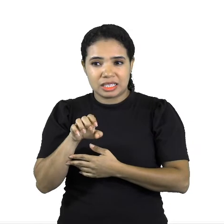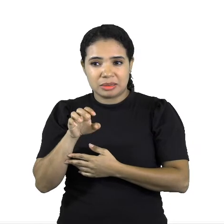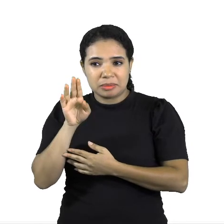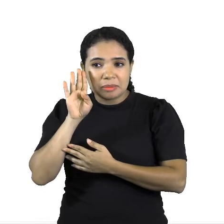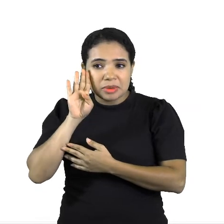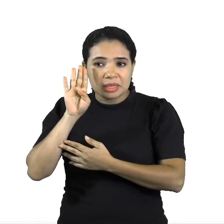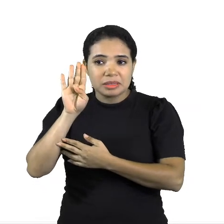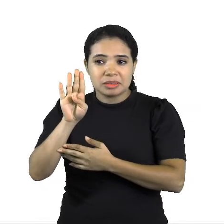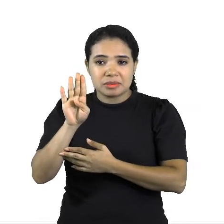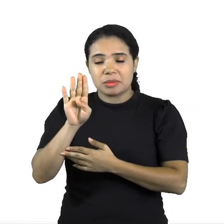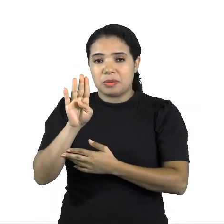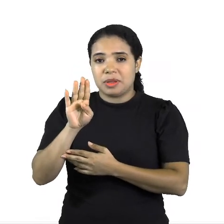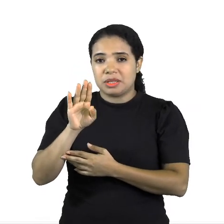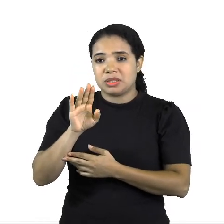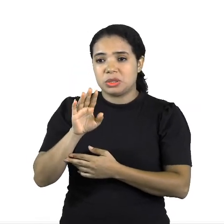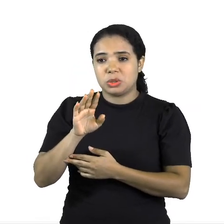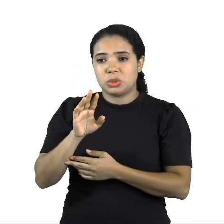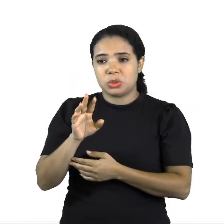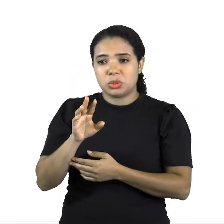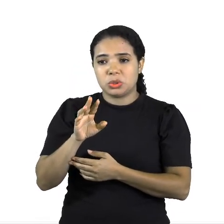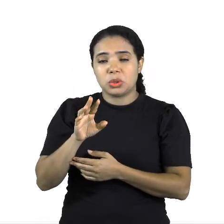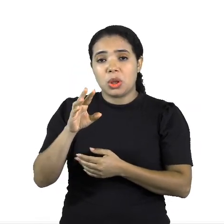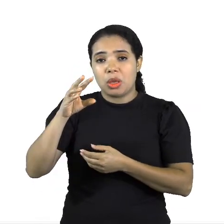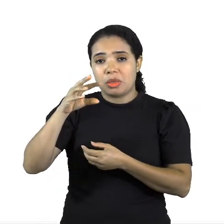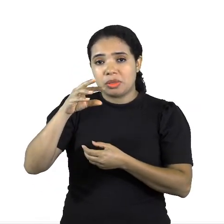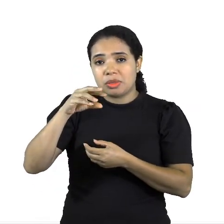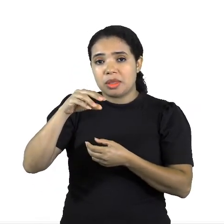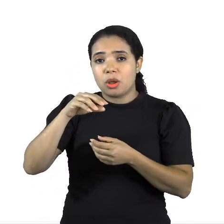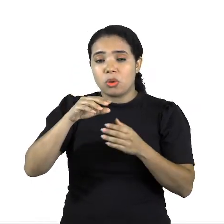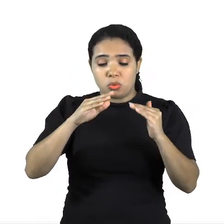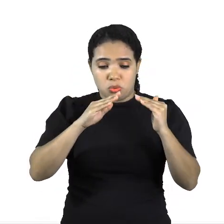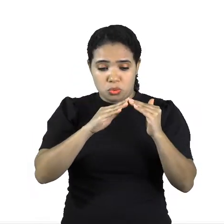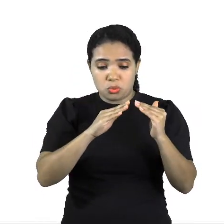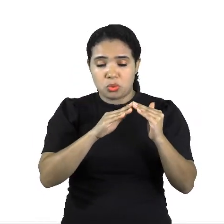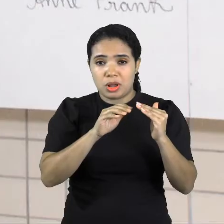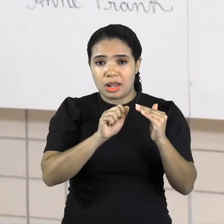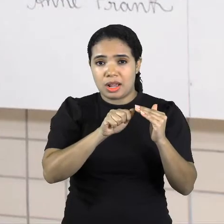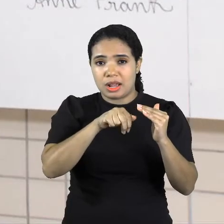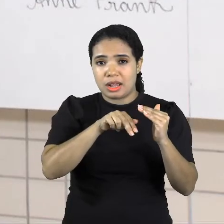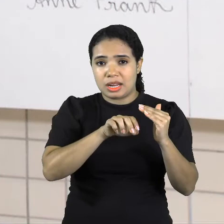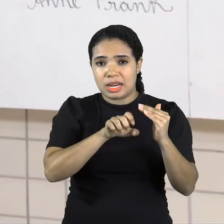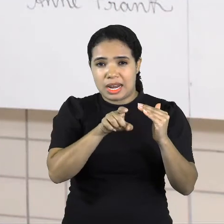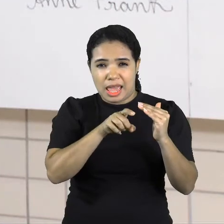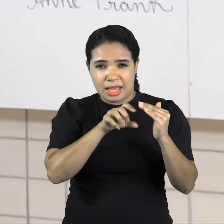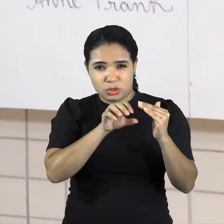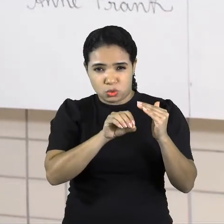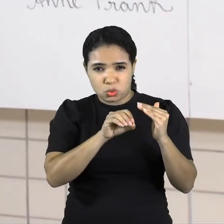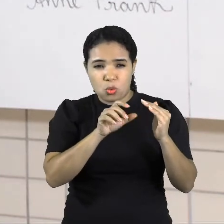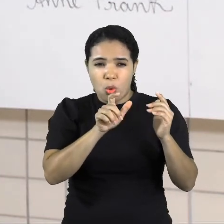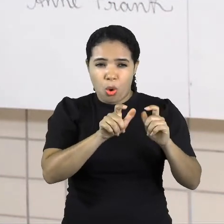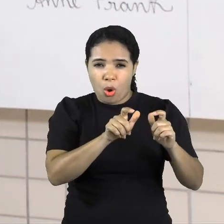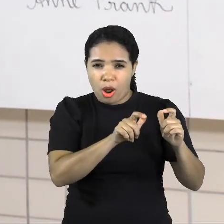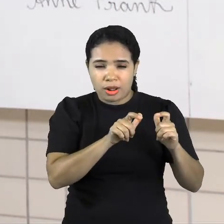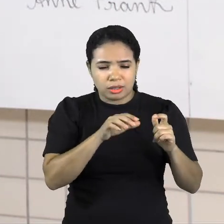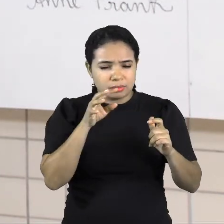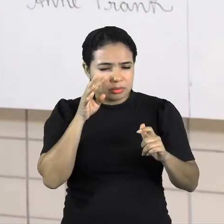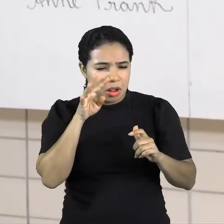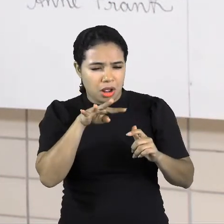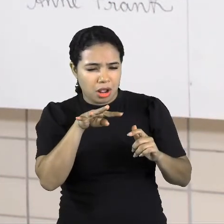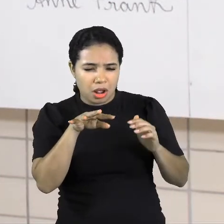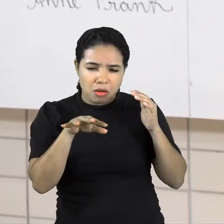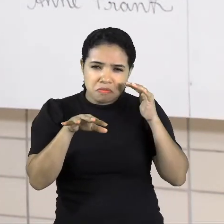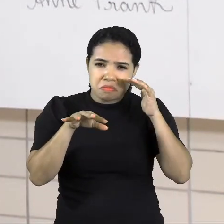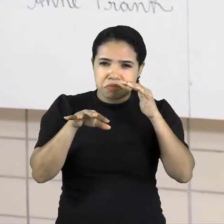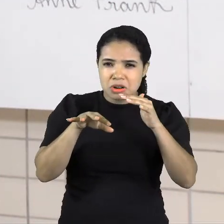principalmente quando eles estavam lá no anexo, as pessoas sempre com um olhar para ela, né? E aí ela